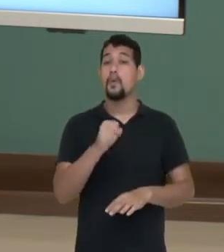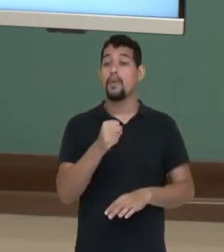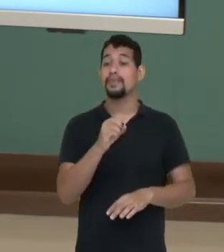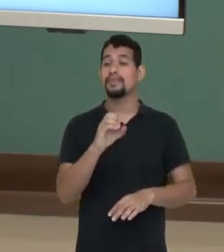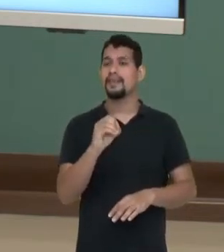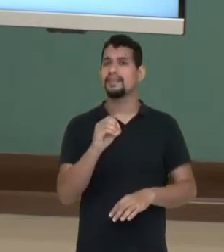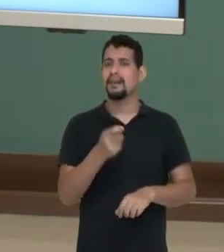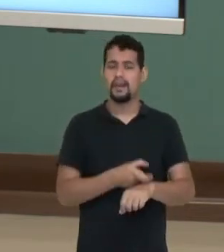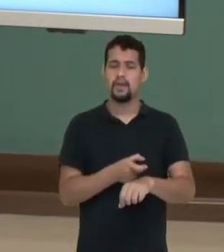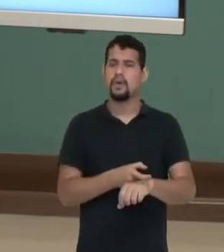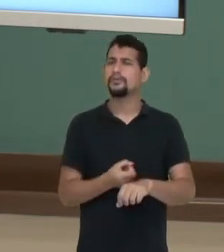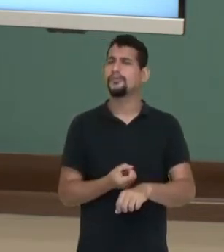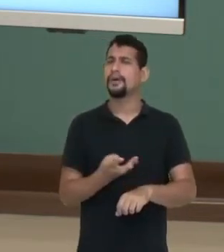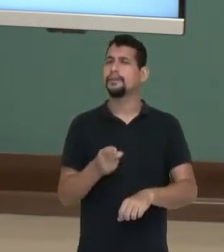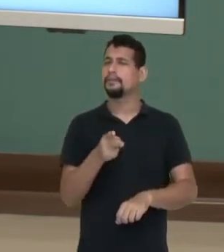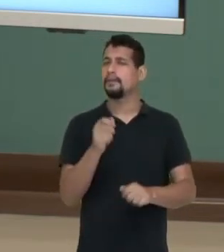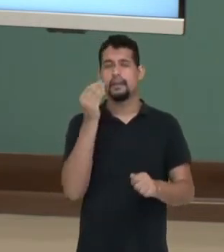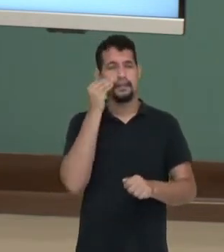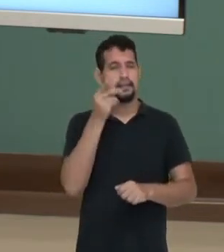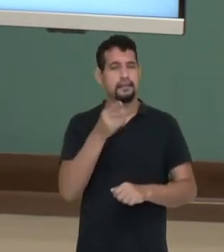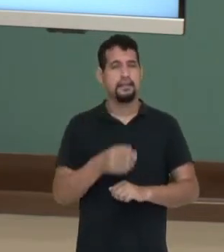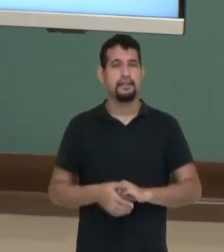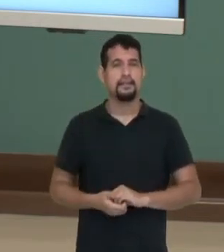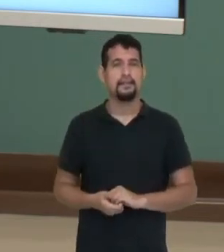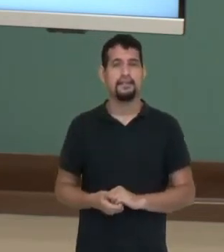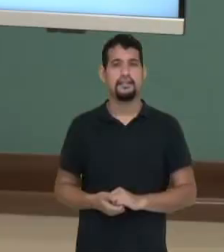80 relógios. É com você, já volto.